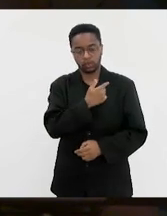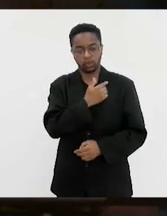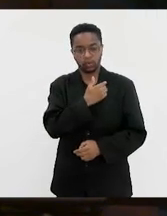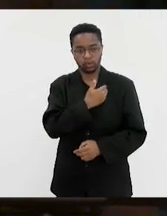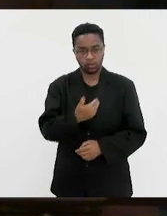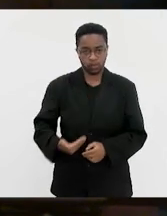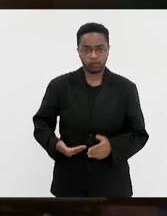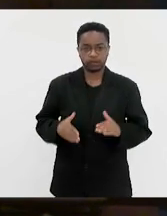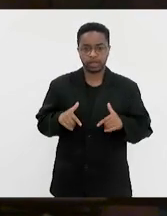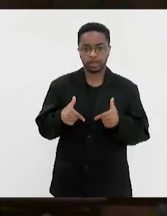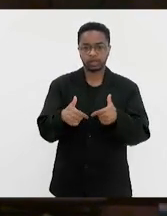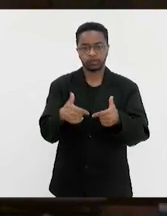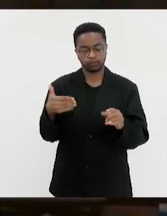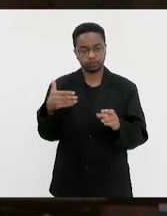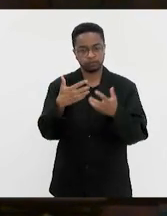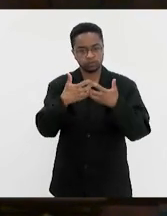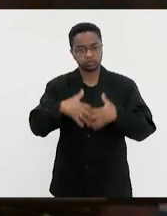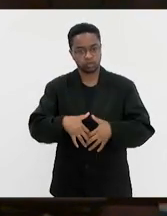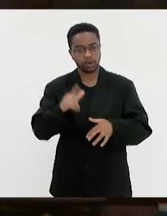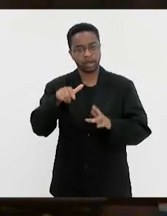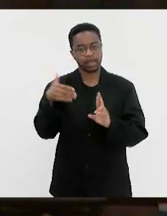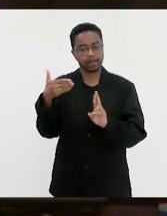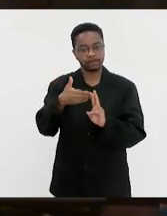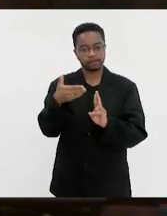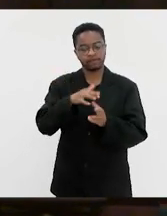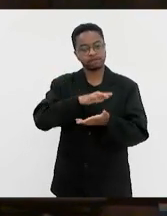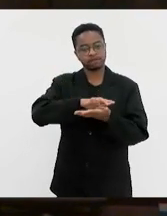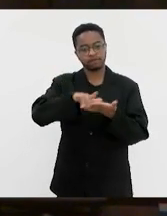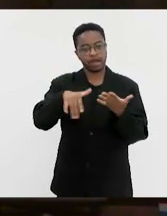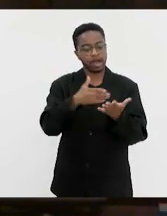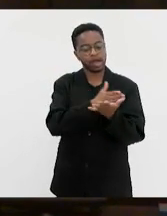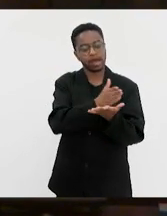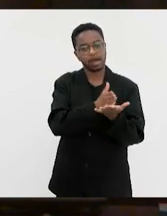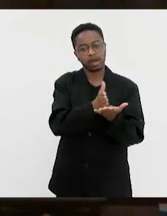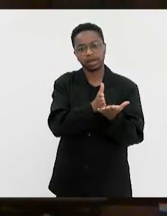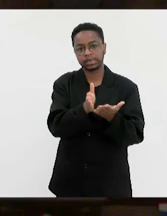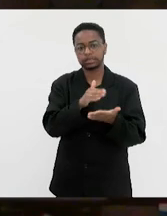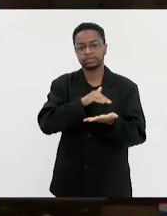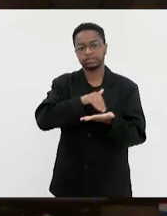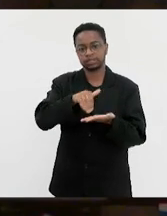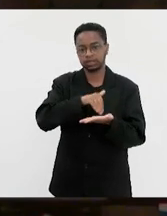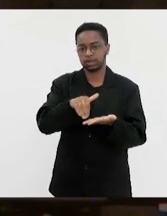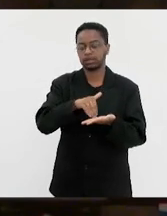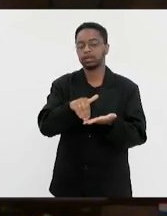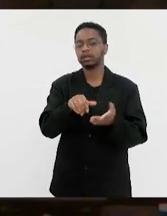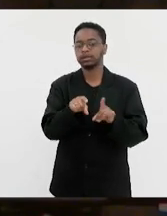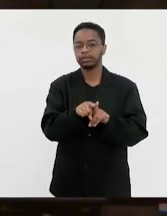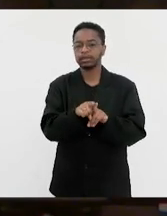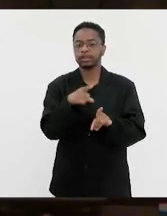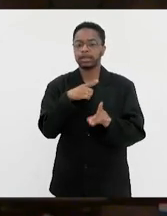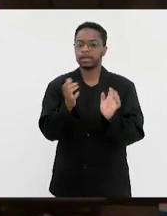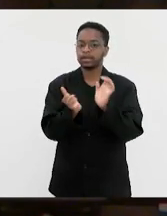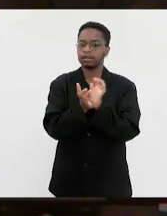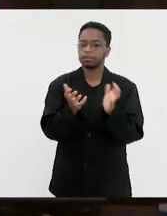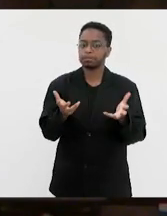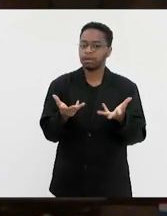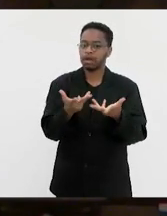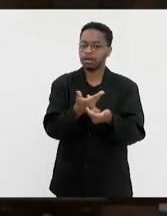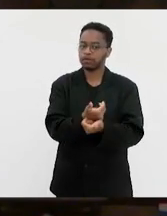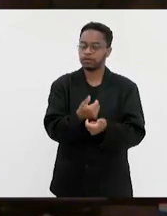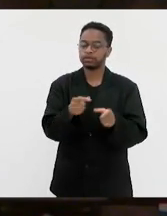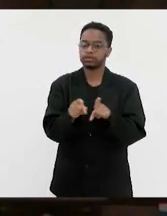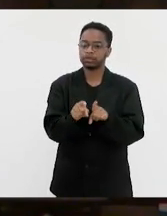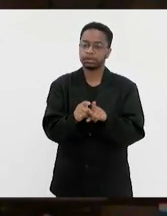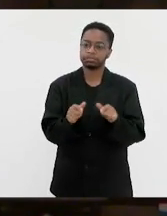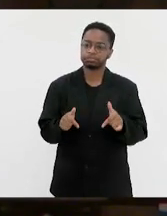um governo que é referência em vários indicadores de várias secretarias. Tem uma equipe maravilhosa que toca essa